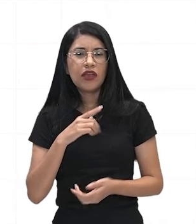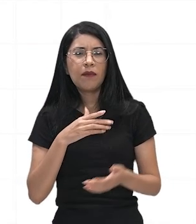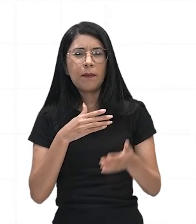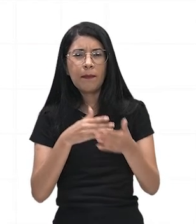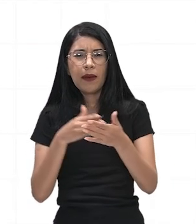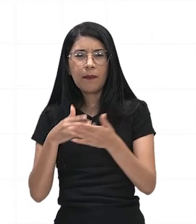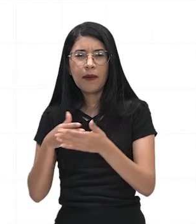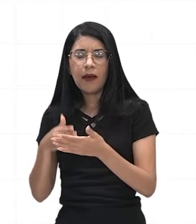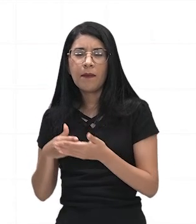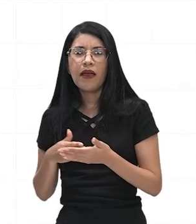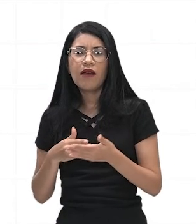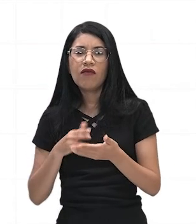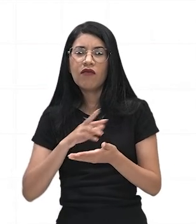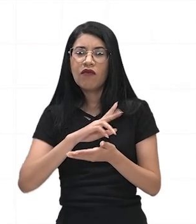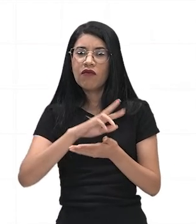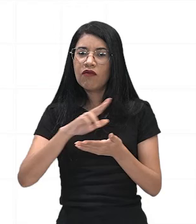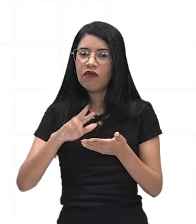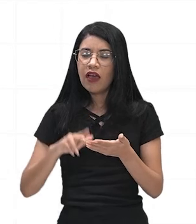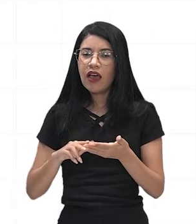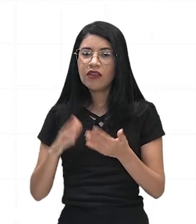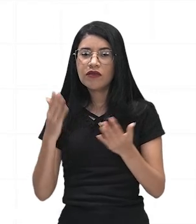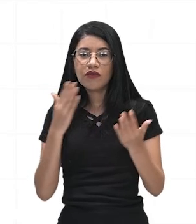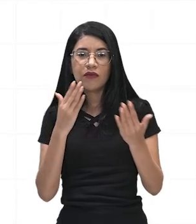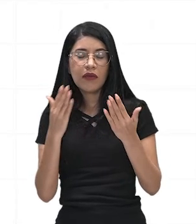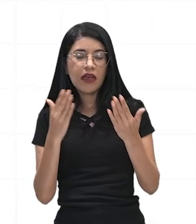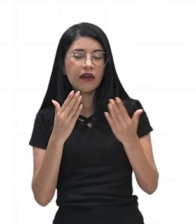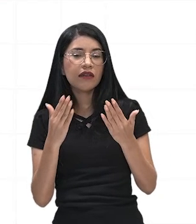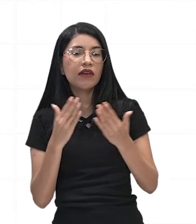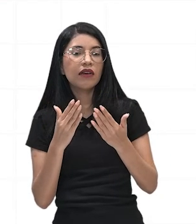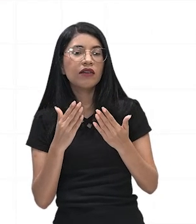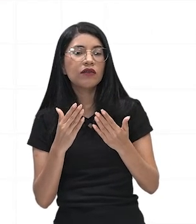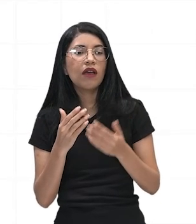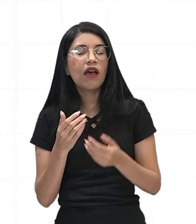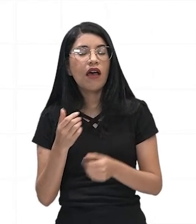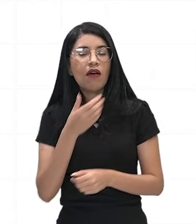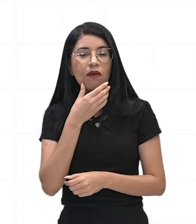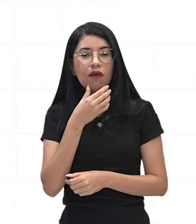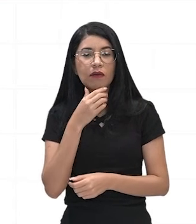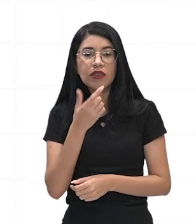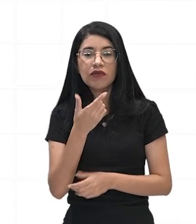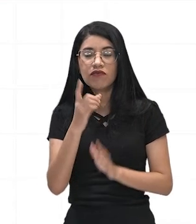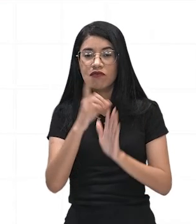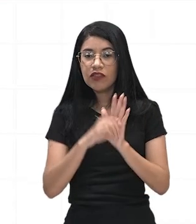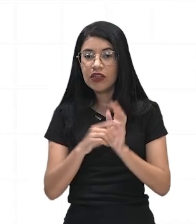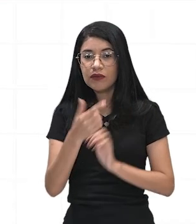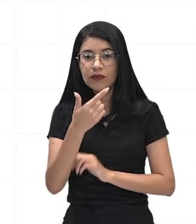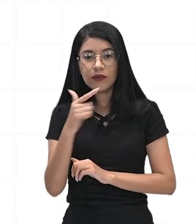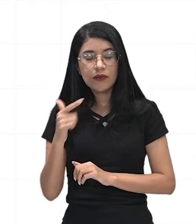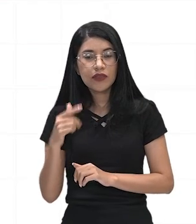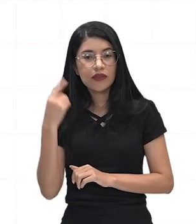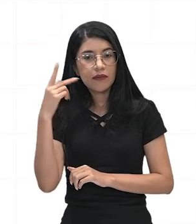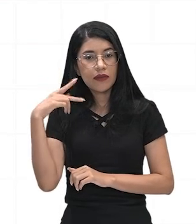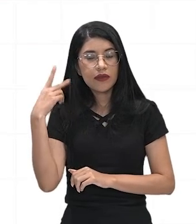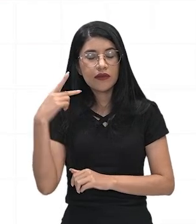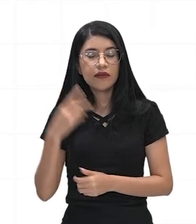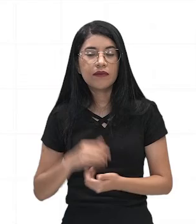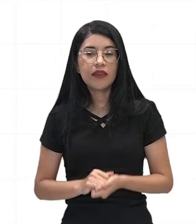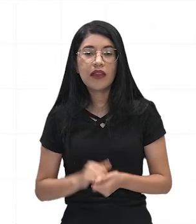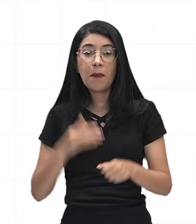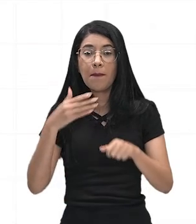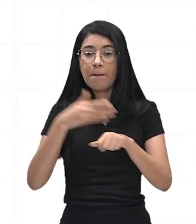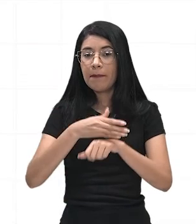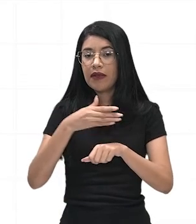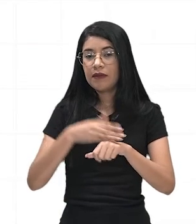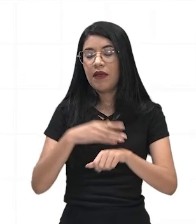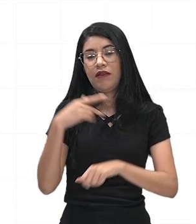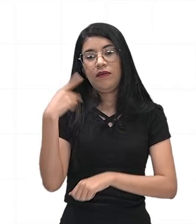restrições e desvantagens em comparação aos homens. Elas não tinham direitos políticos, o que significa que não podiam participar das decisões